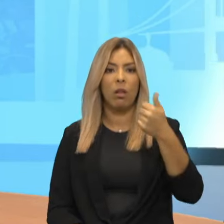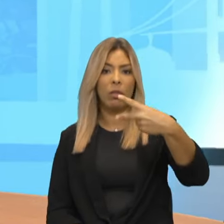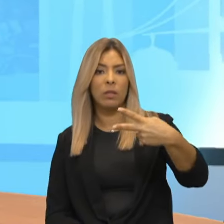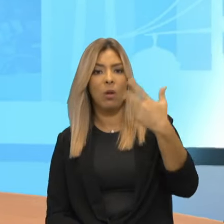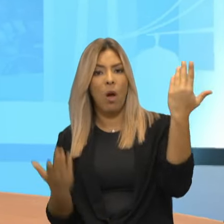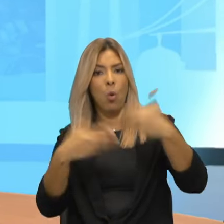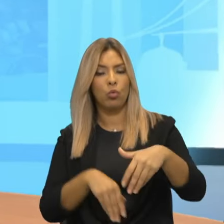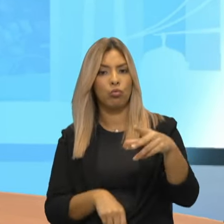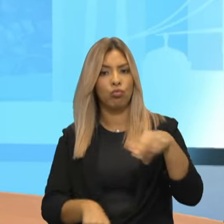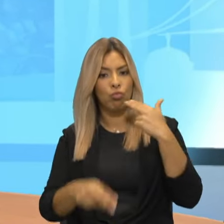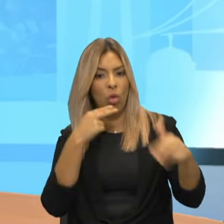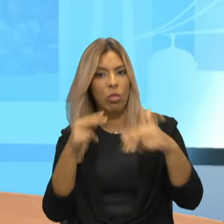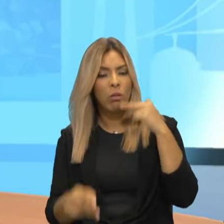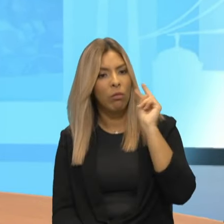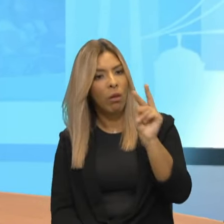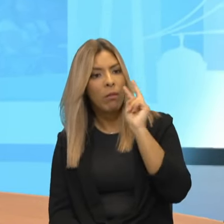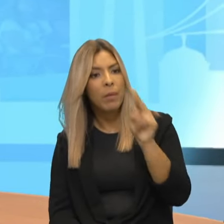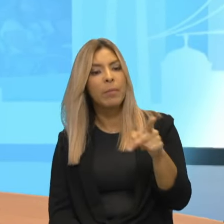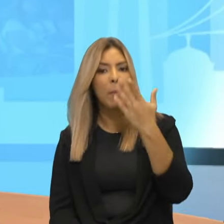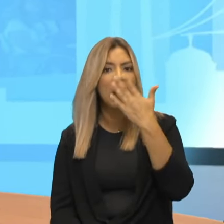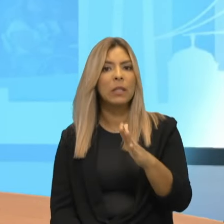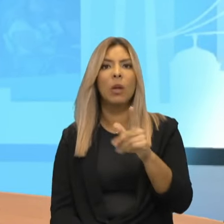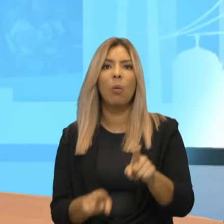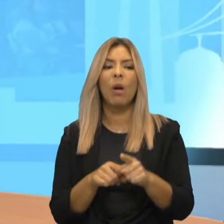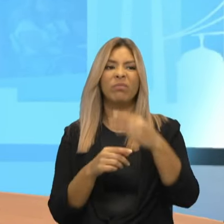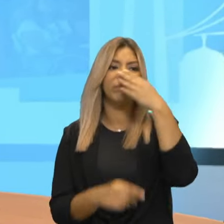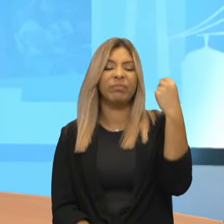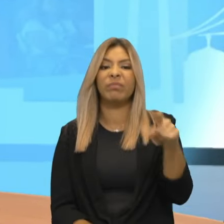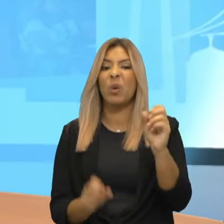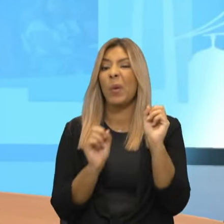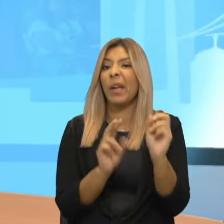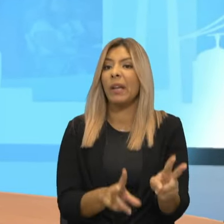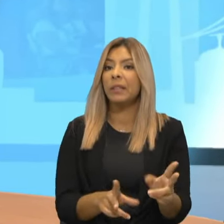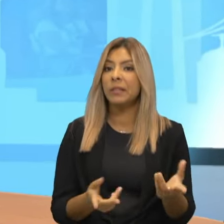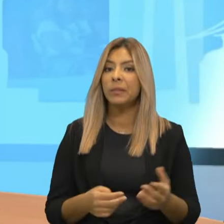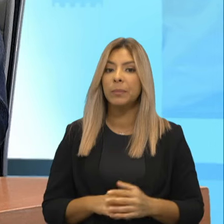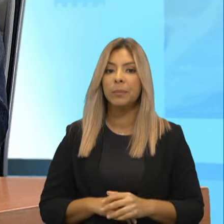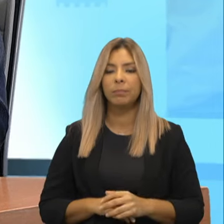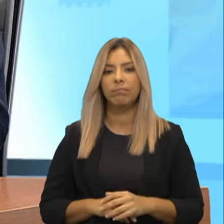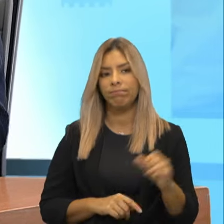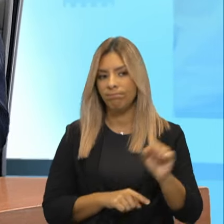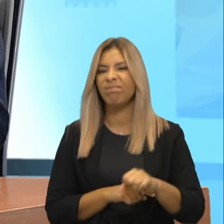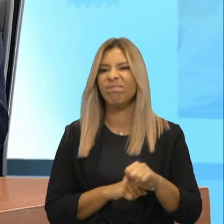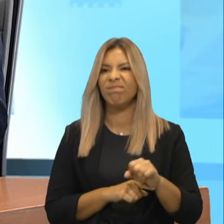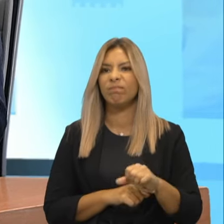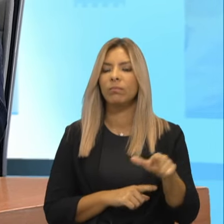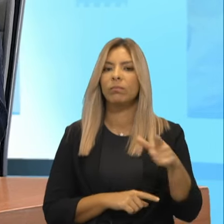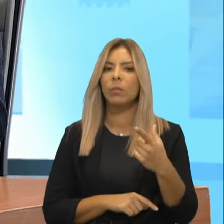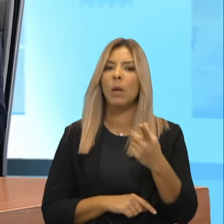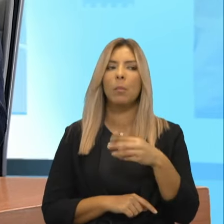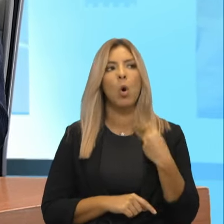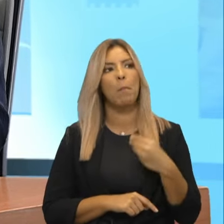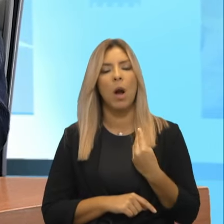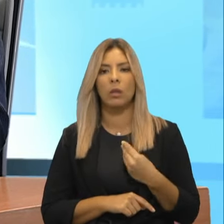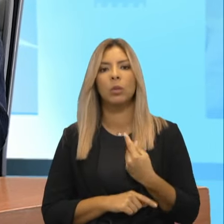e parece que as pessoas vão ficando mergulhadas numa certa indiferença àquilo que vai acontecendo. Sim, e isso é muito preocupante, a